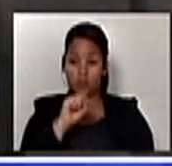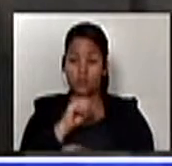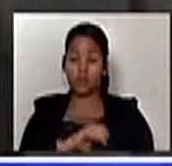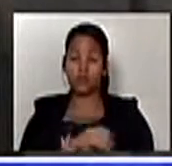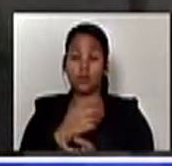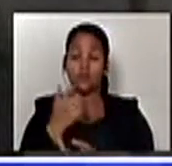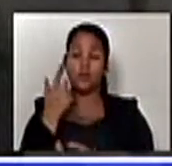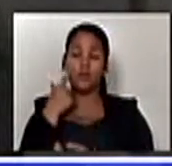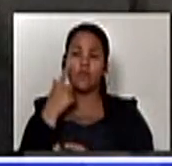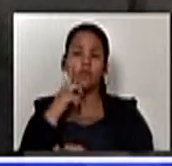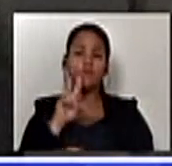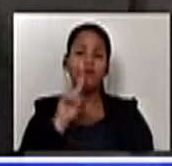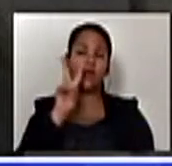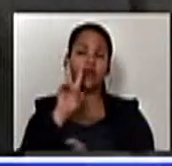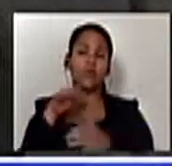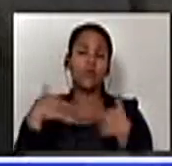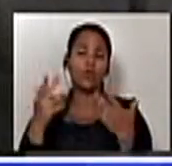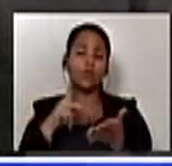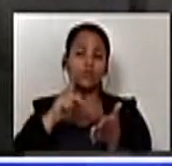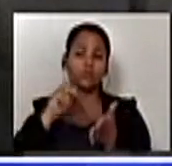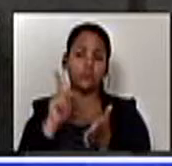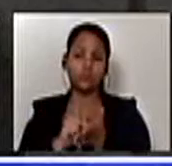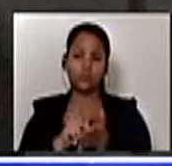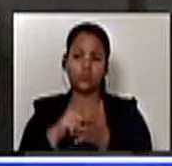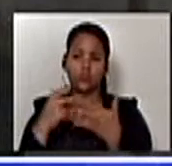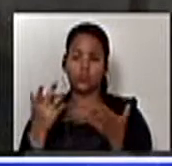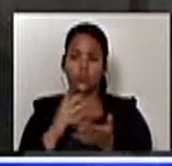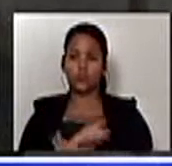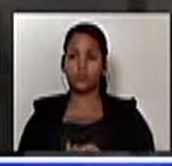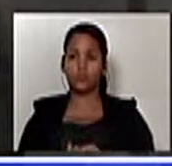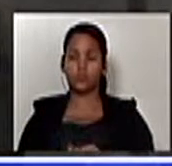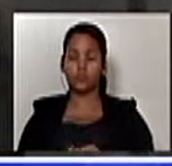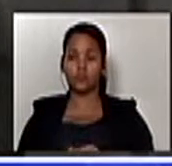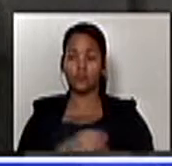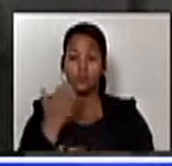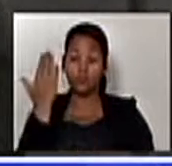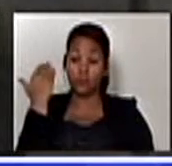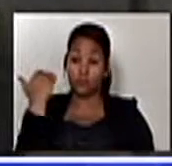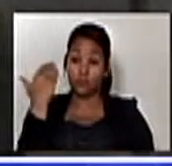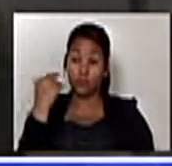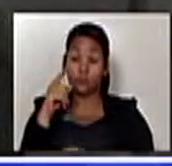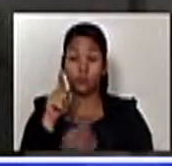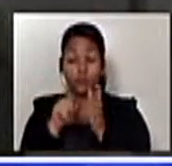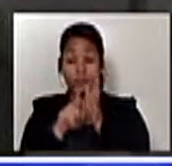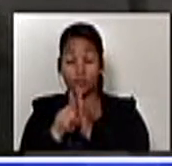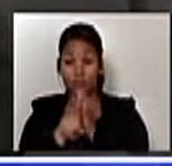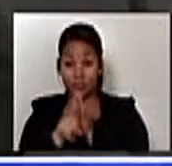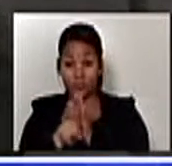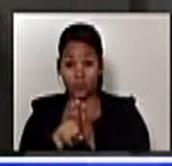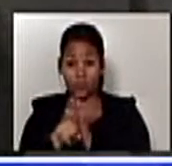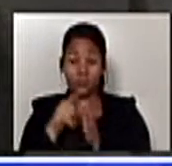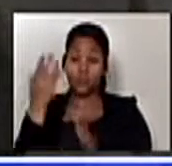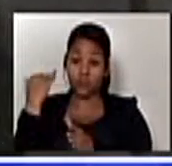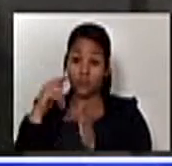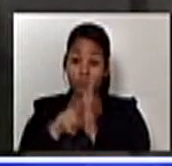Estado naquela época, até para lastrear o estudo que está sendo feito, e que, na